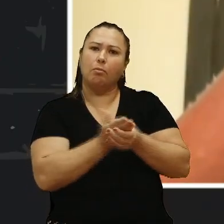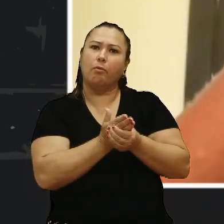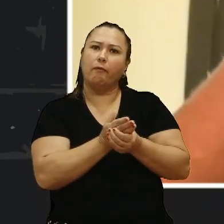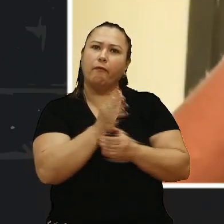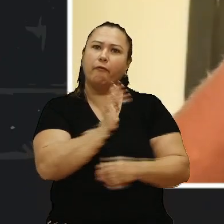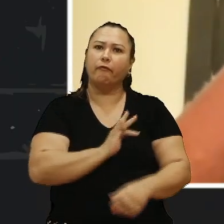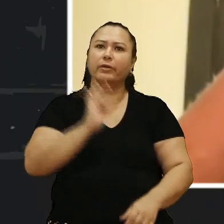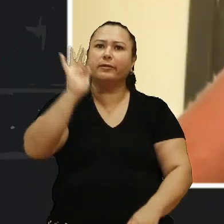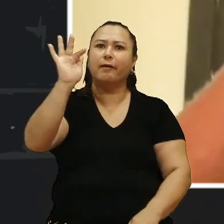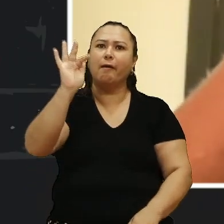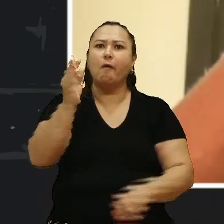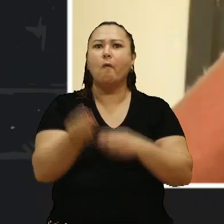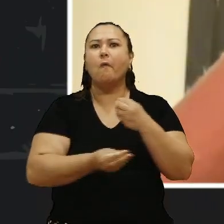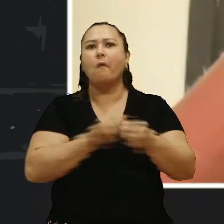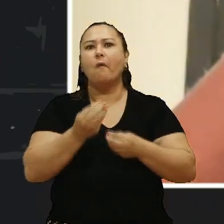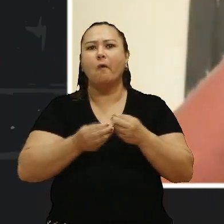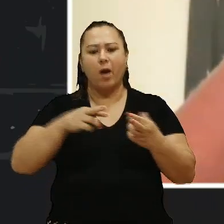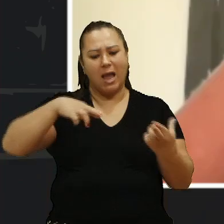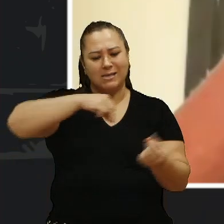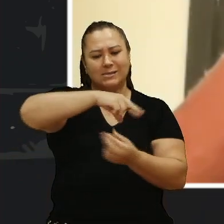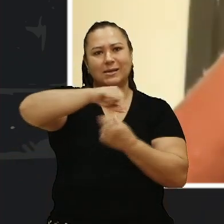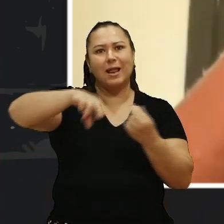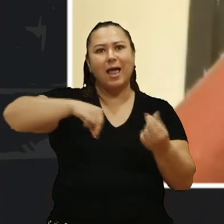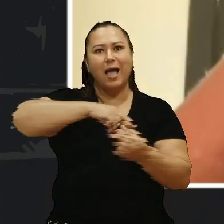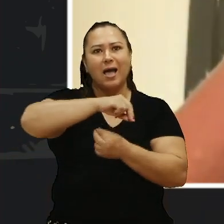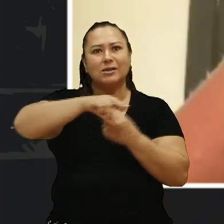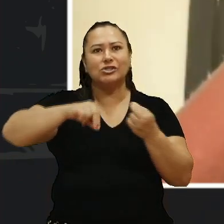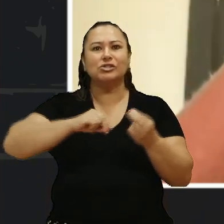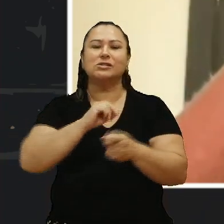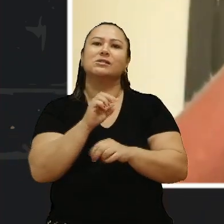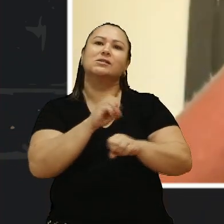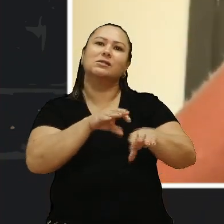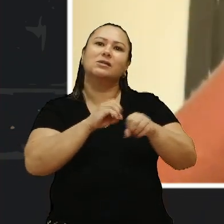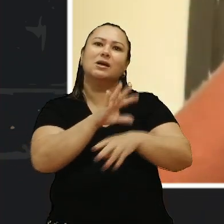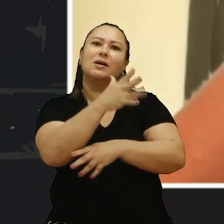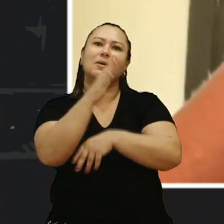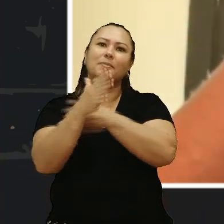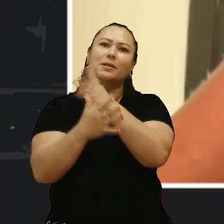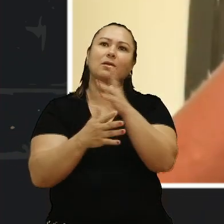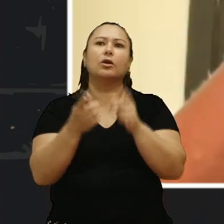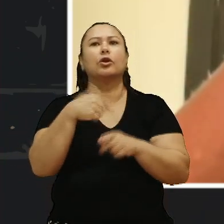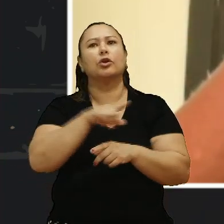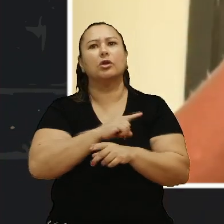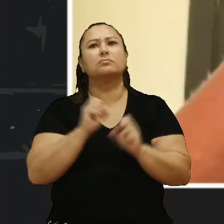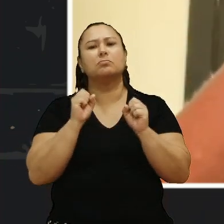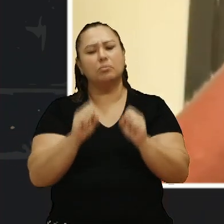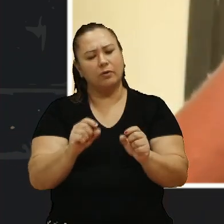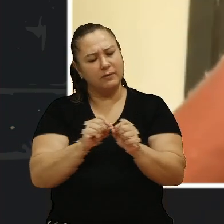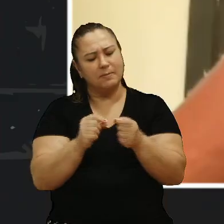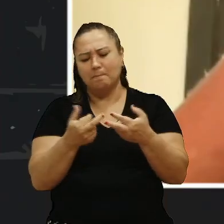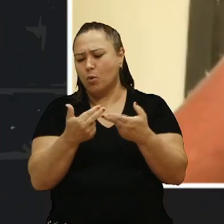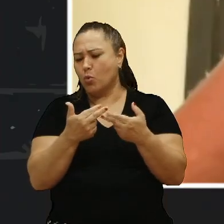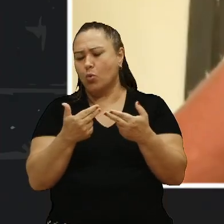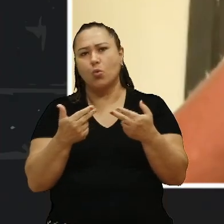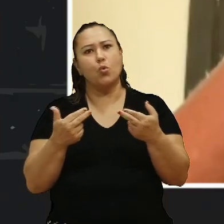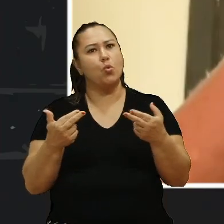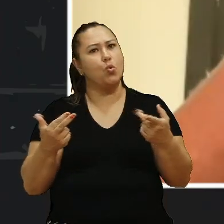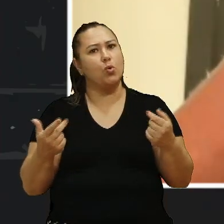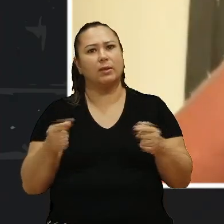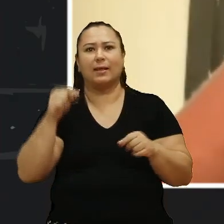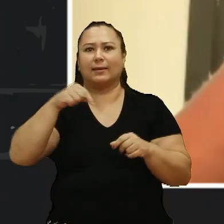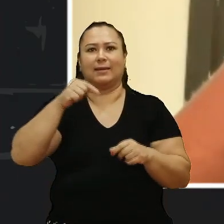para educação ambiental de catadores. Nós podemos fazer muitas questões na